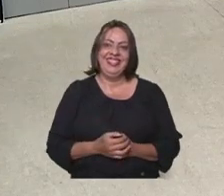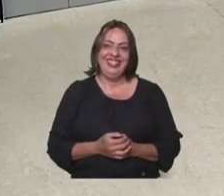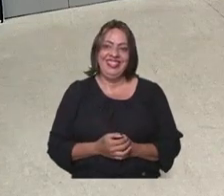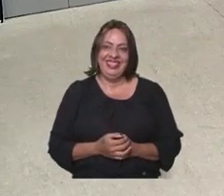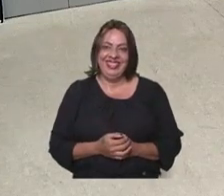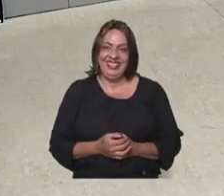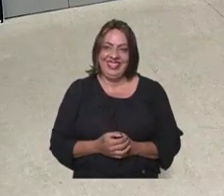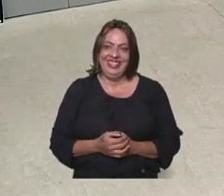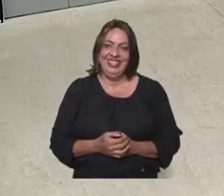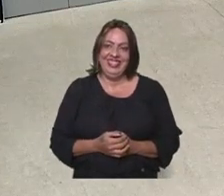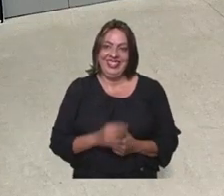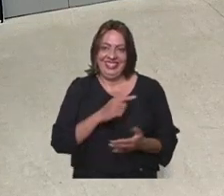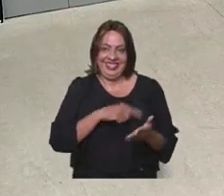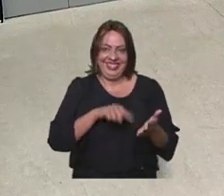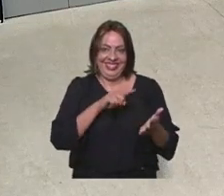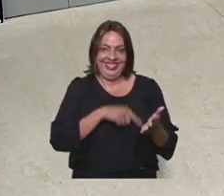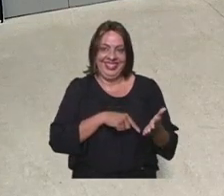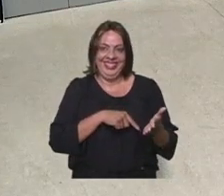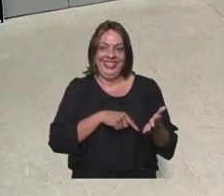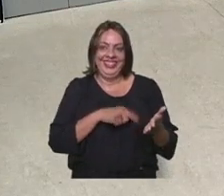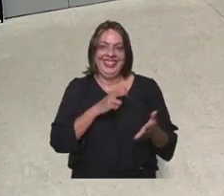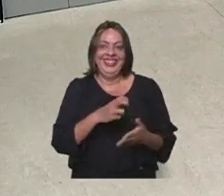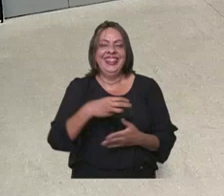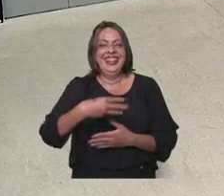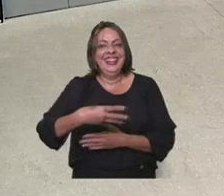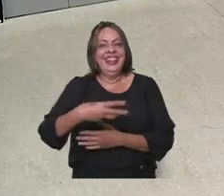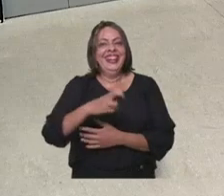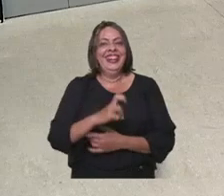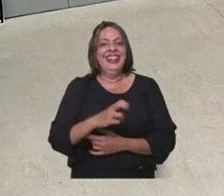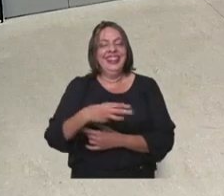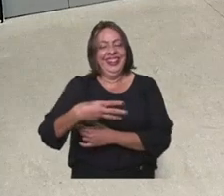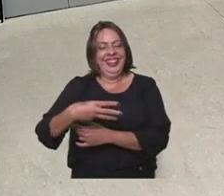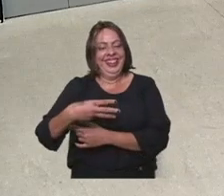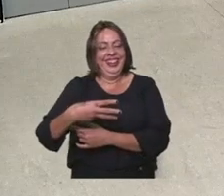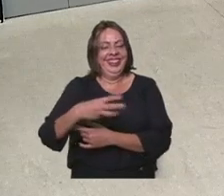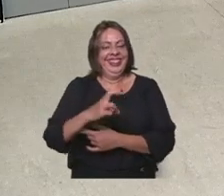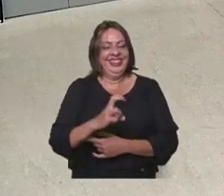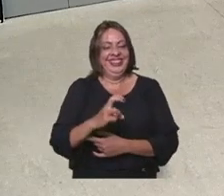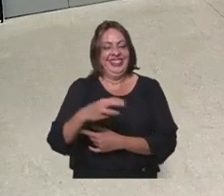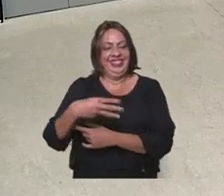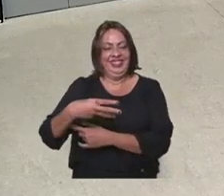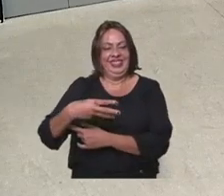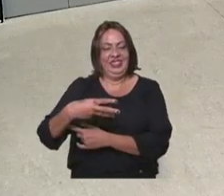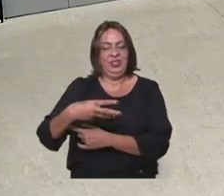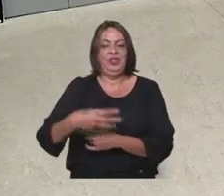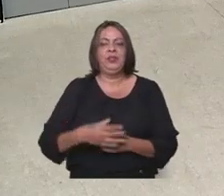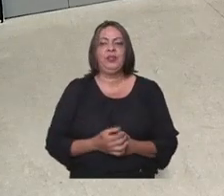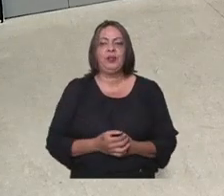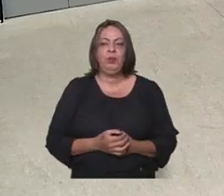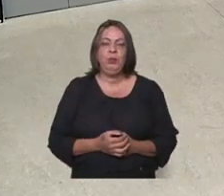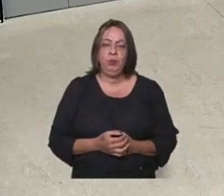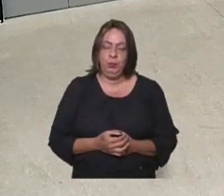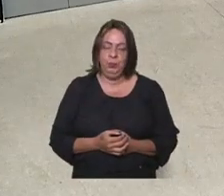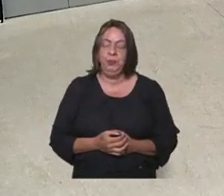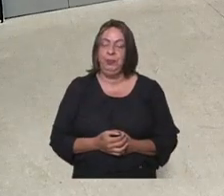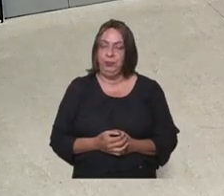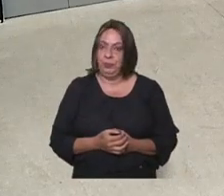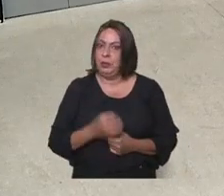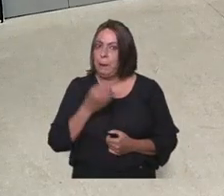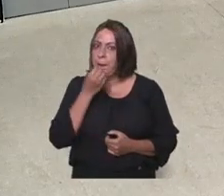45, tá marcando? Tá, 53, hein? Tem 53? Tá mandando bem,